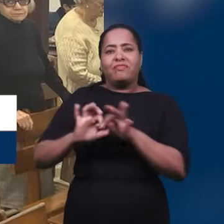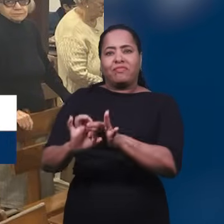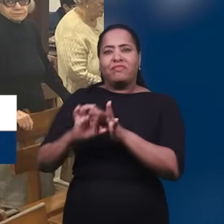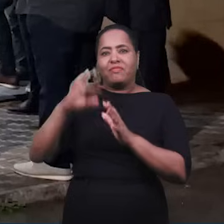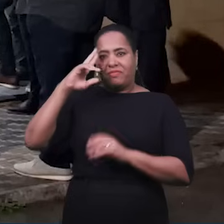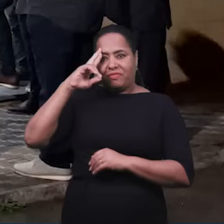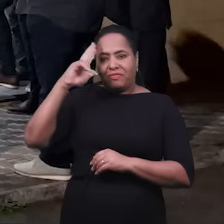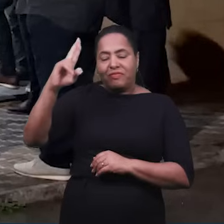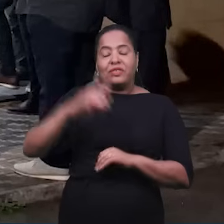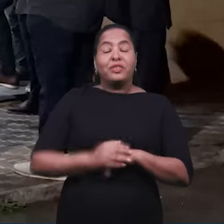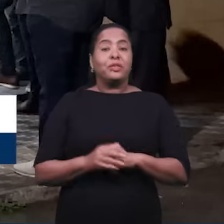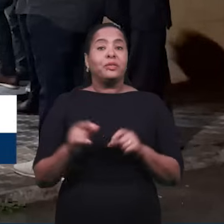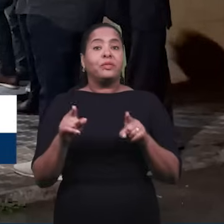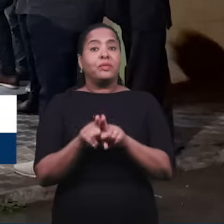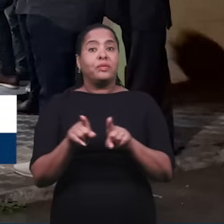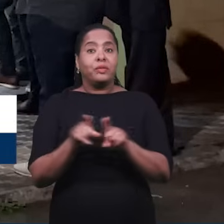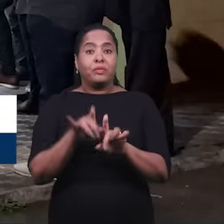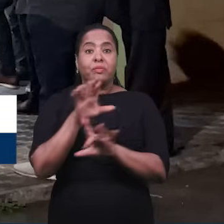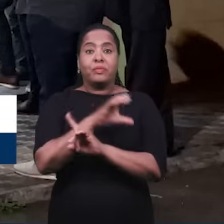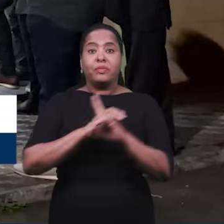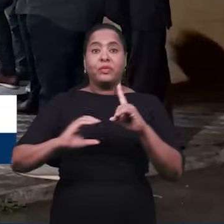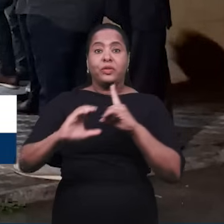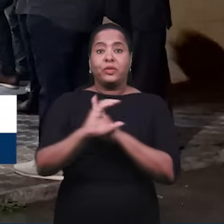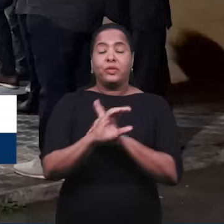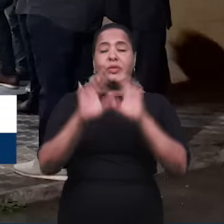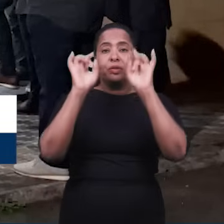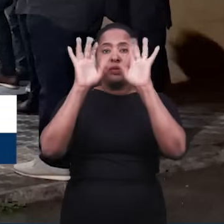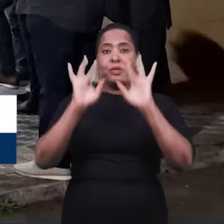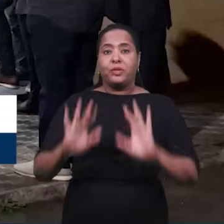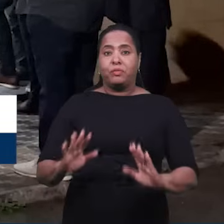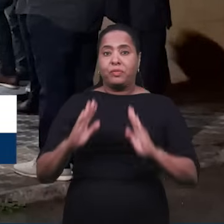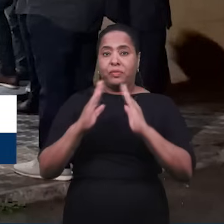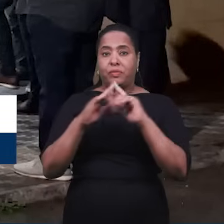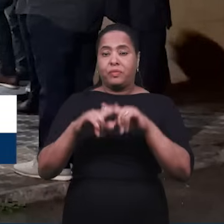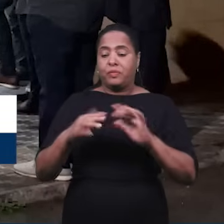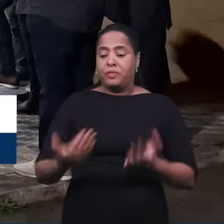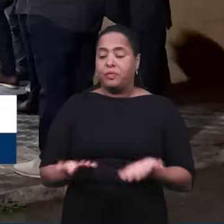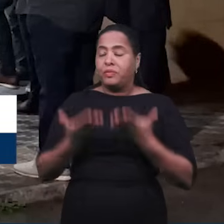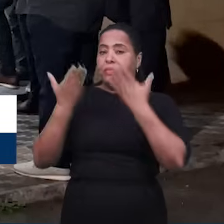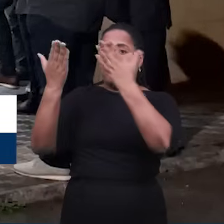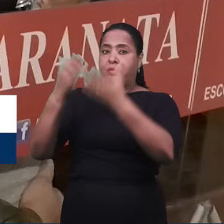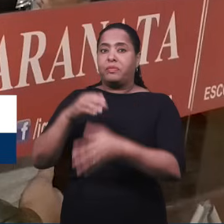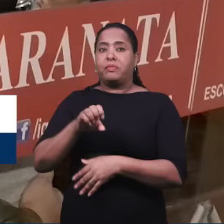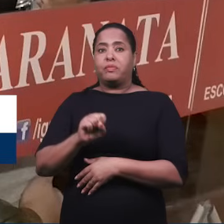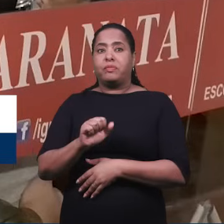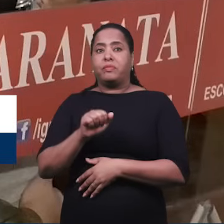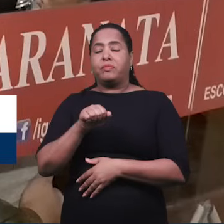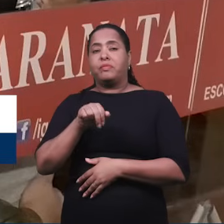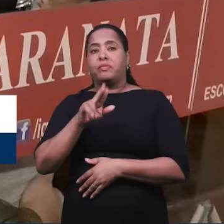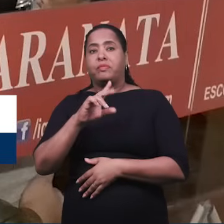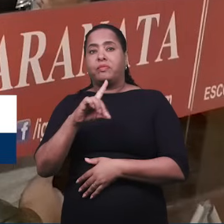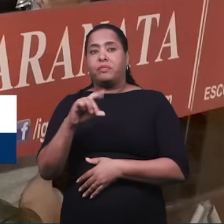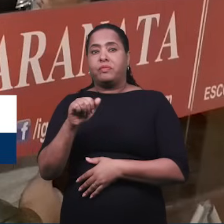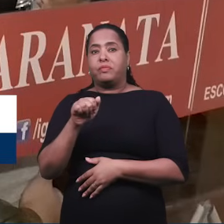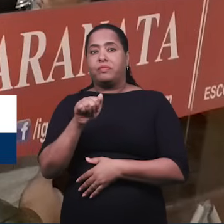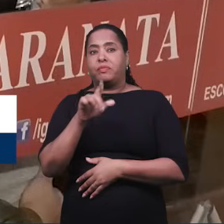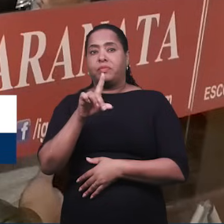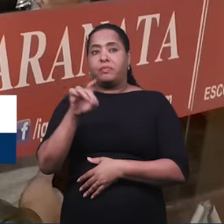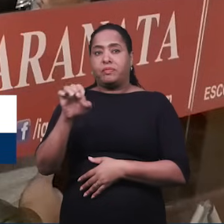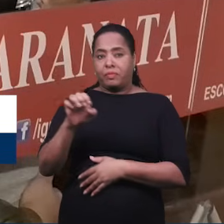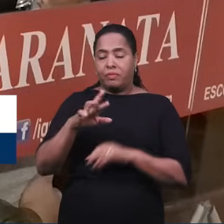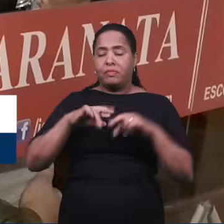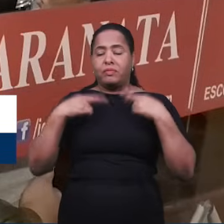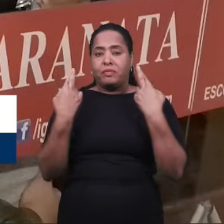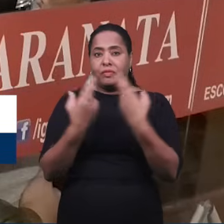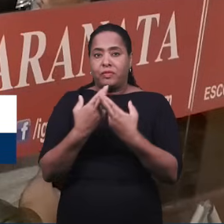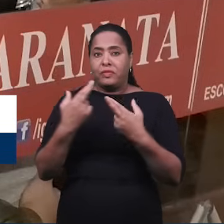a Jesus! Tivemos também um culto especial de consagração na Igreja de Saudade. A igreja esteve reunida para glorificar ao Senhor